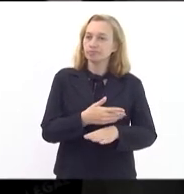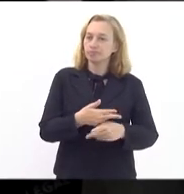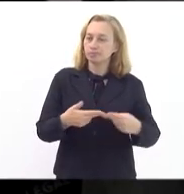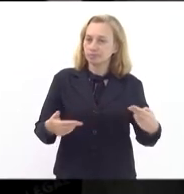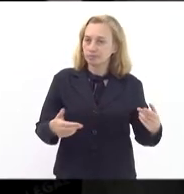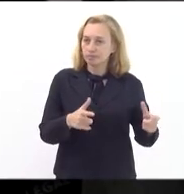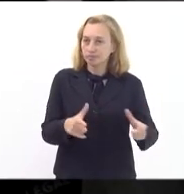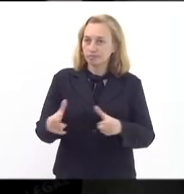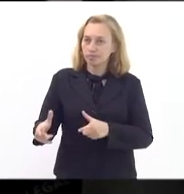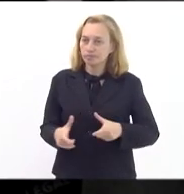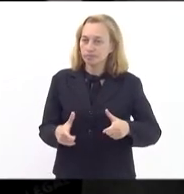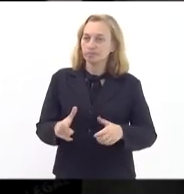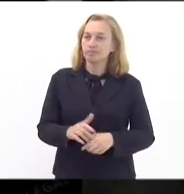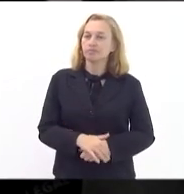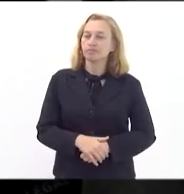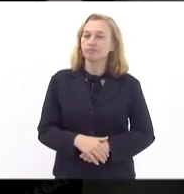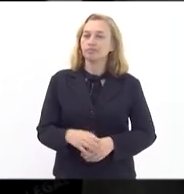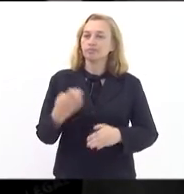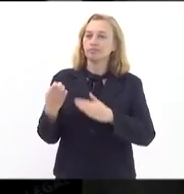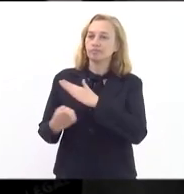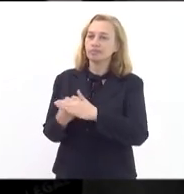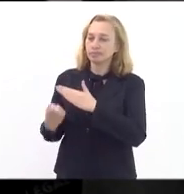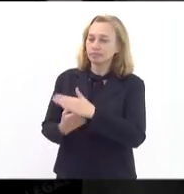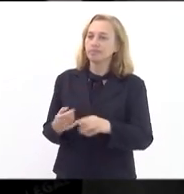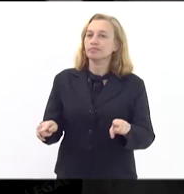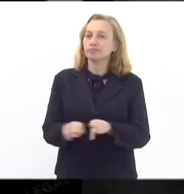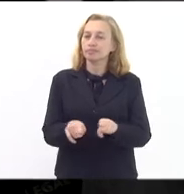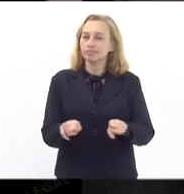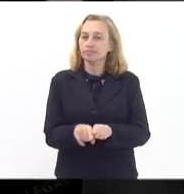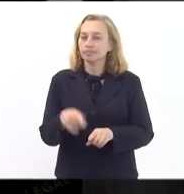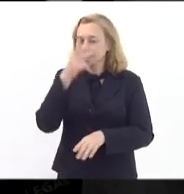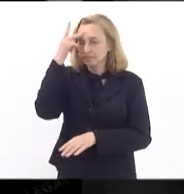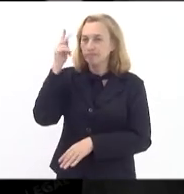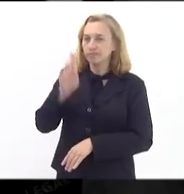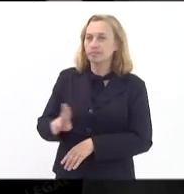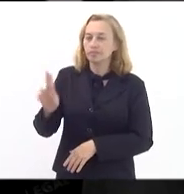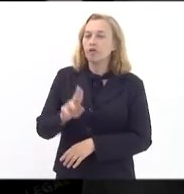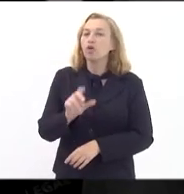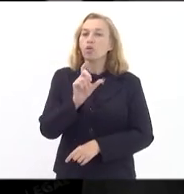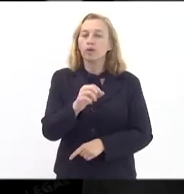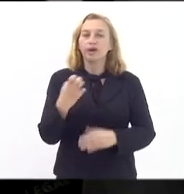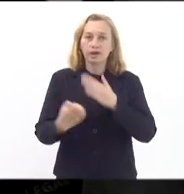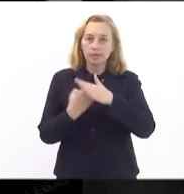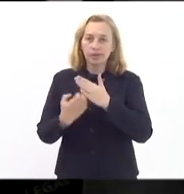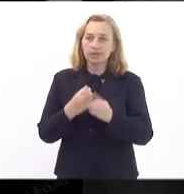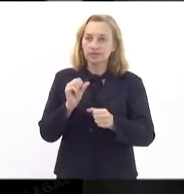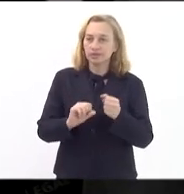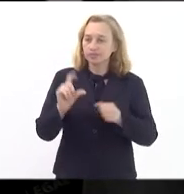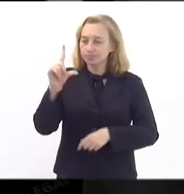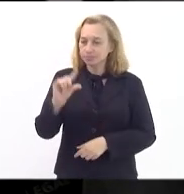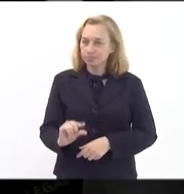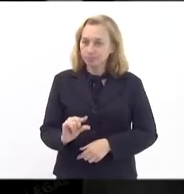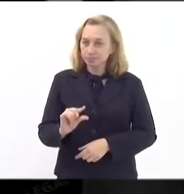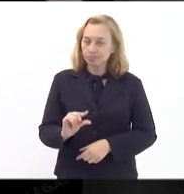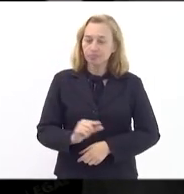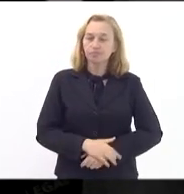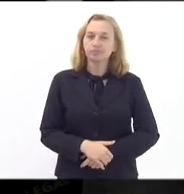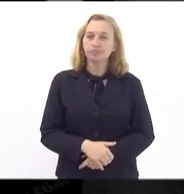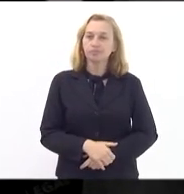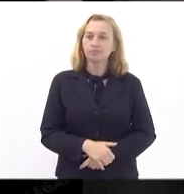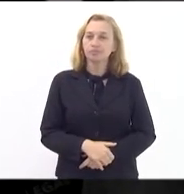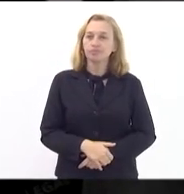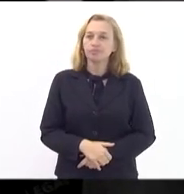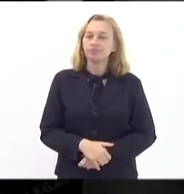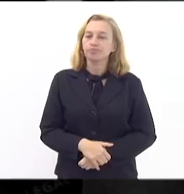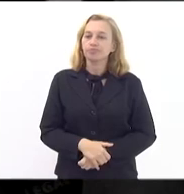manutenção por usuário para a questão de custo e o que que a SuperVia vem fazendo para para reduzir e Minimizar esses